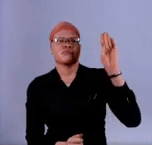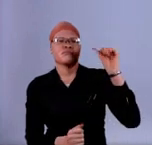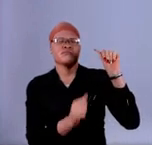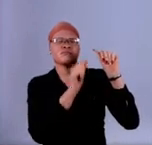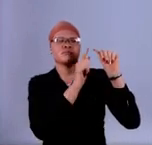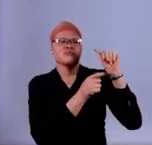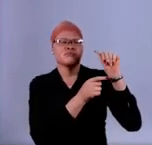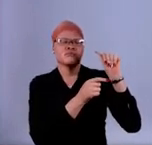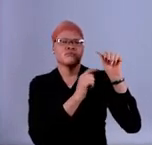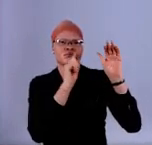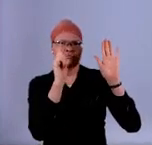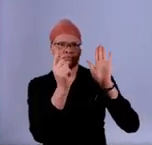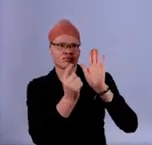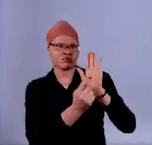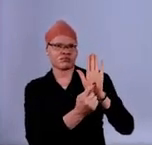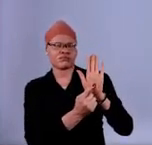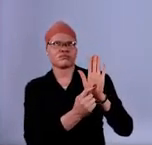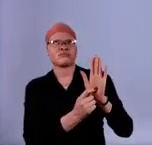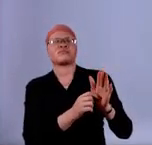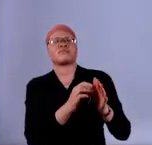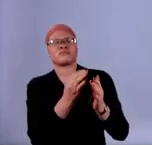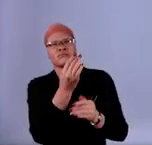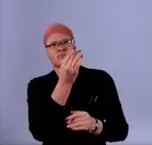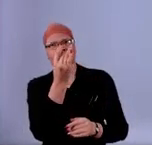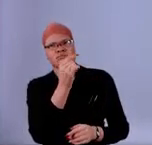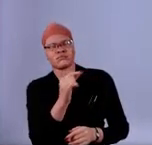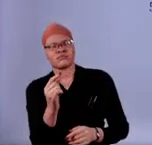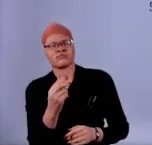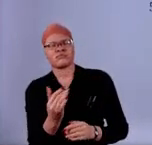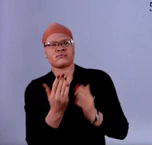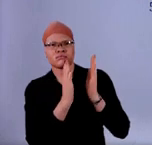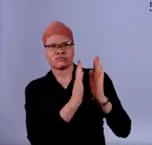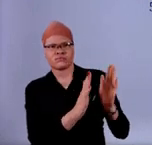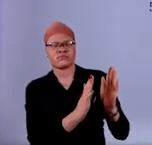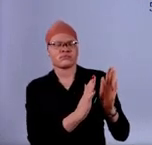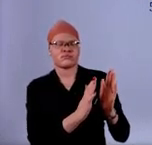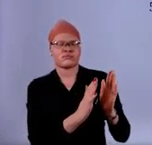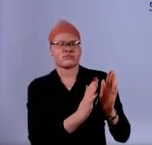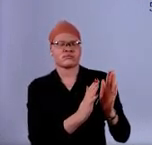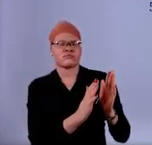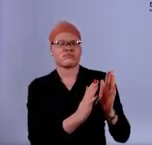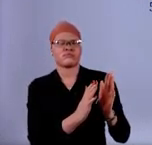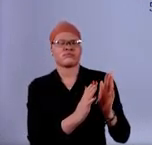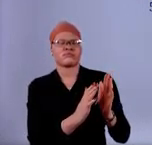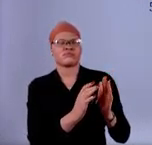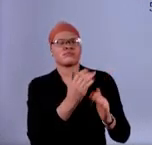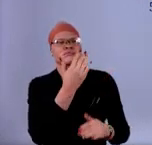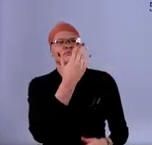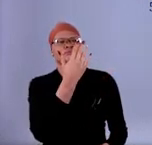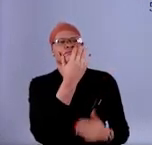Oi Aline a vamos identificar frações impróprias as frações impróprias são